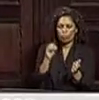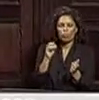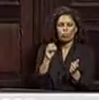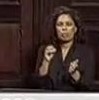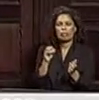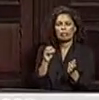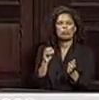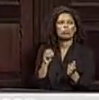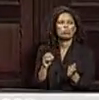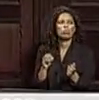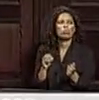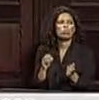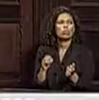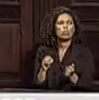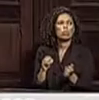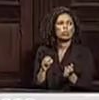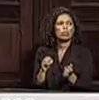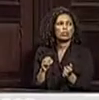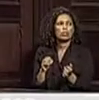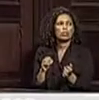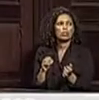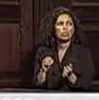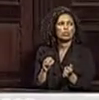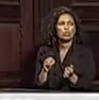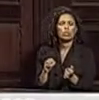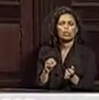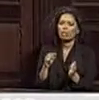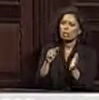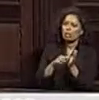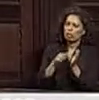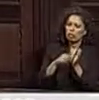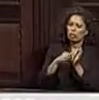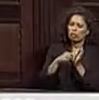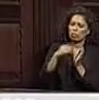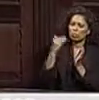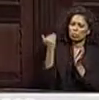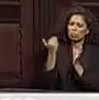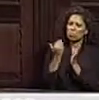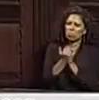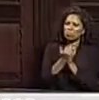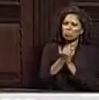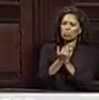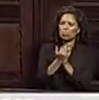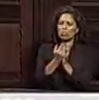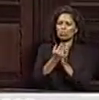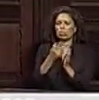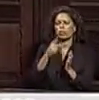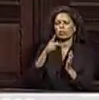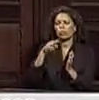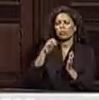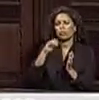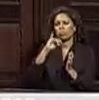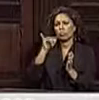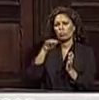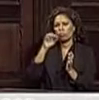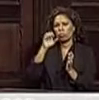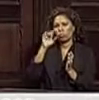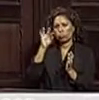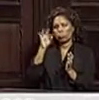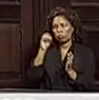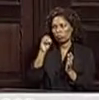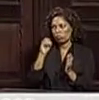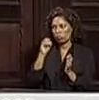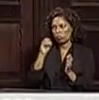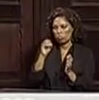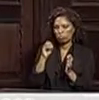Siciliano, que tenta delimitar o sentido dessa adesão. Eu gostaria